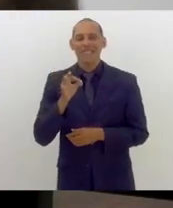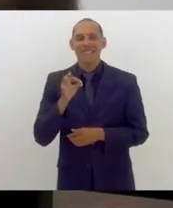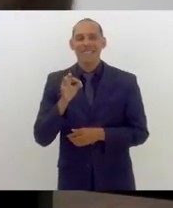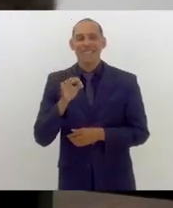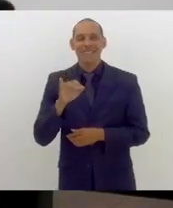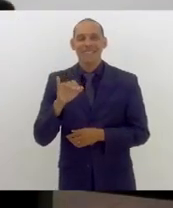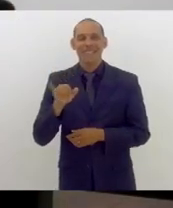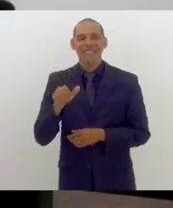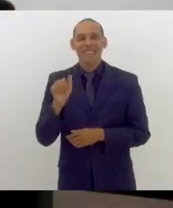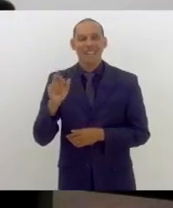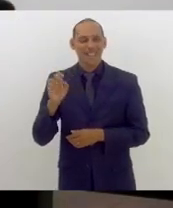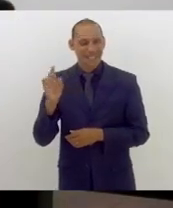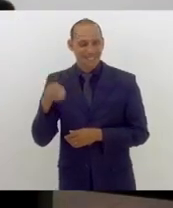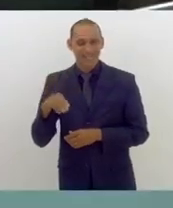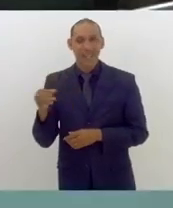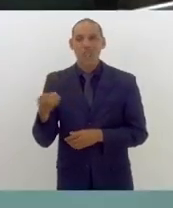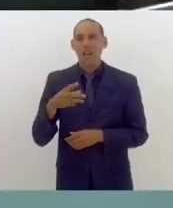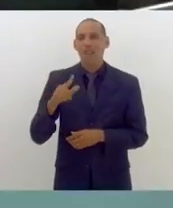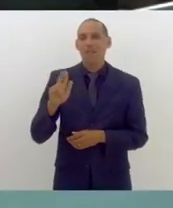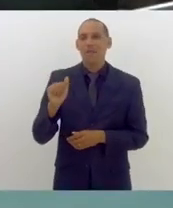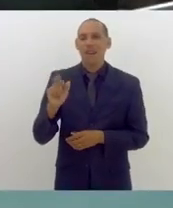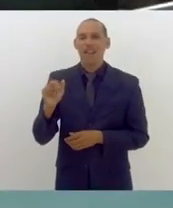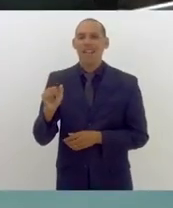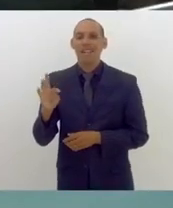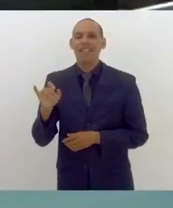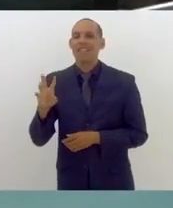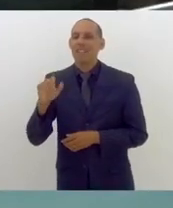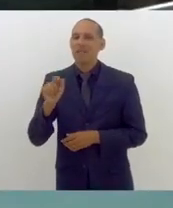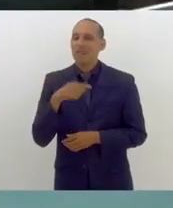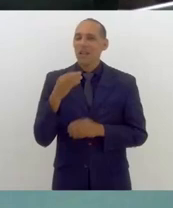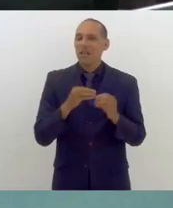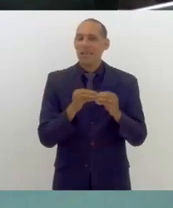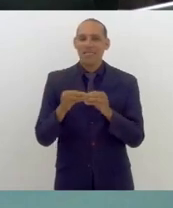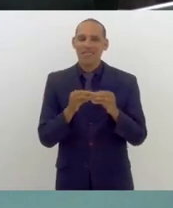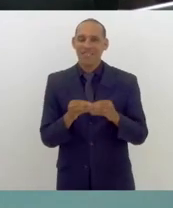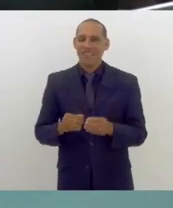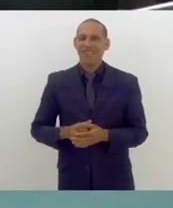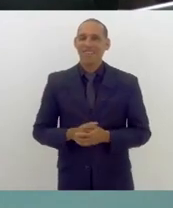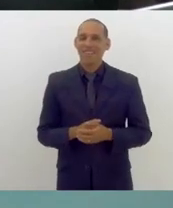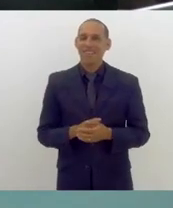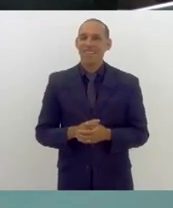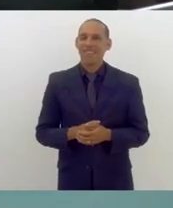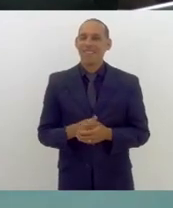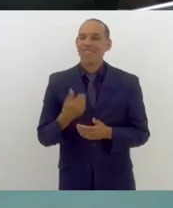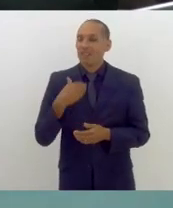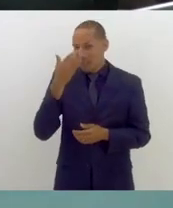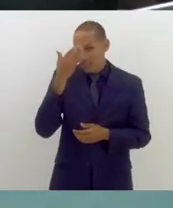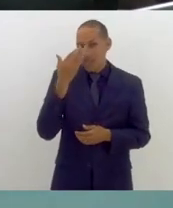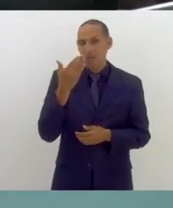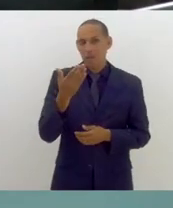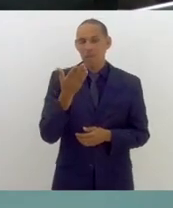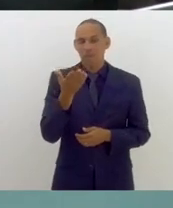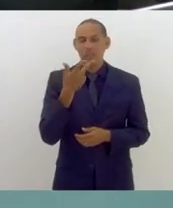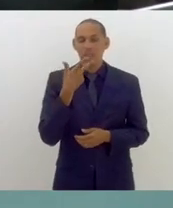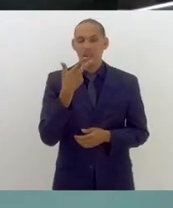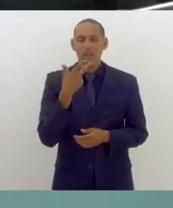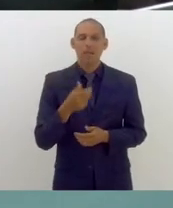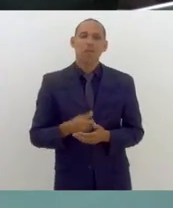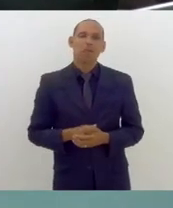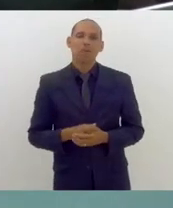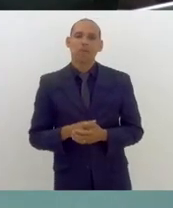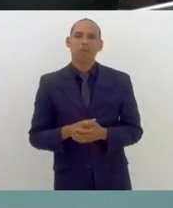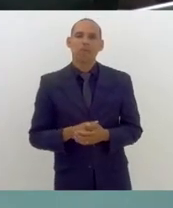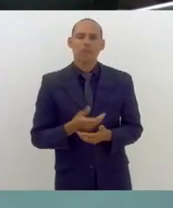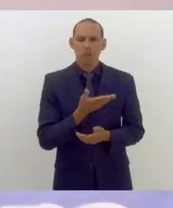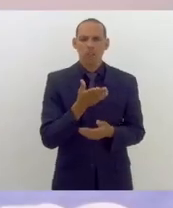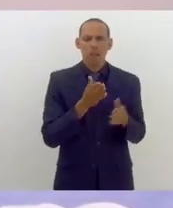Guaratiba somos vizinhos é eu queria agradecer a sua a sua palavra já que